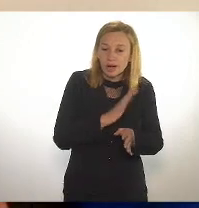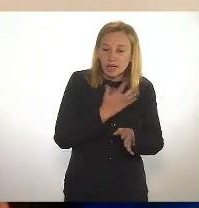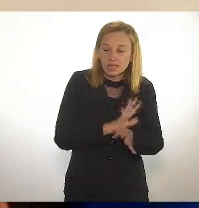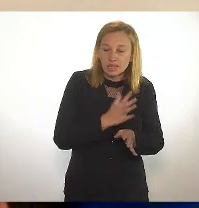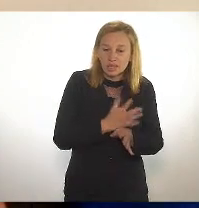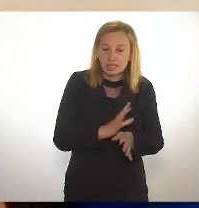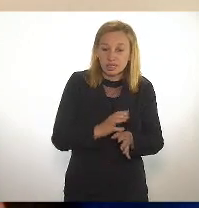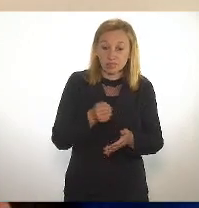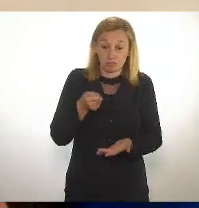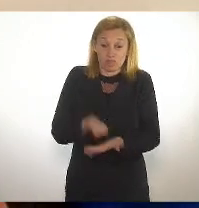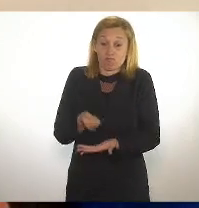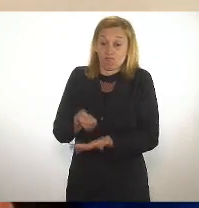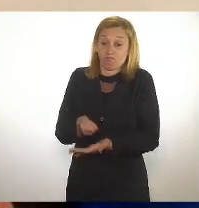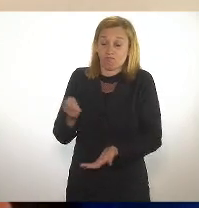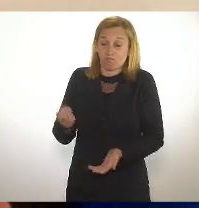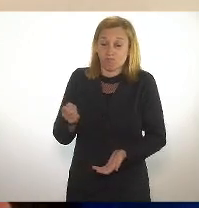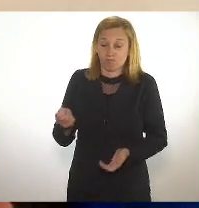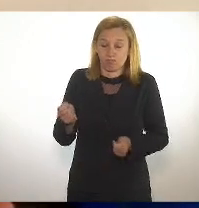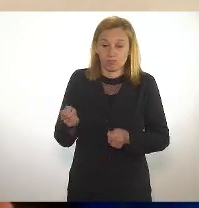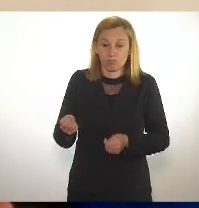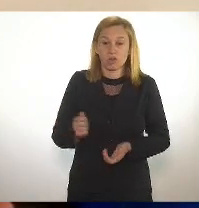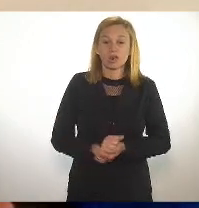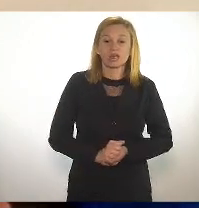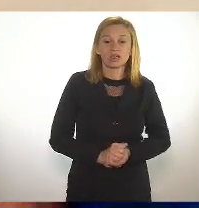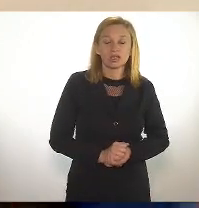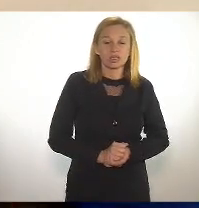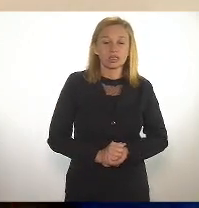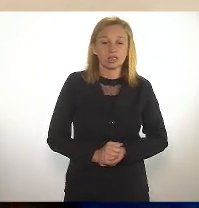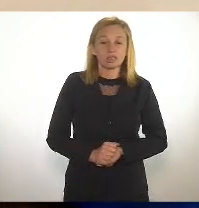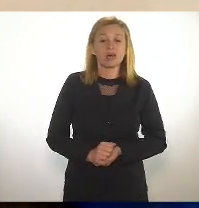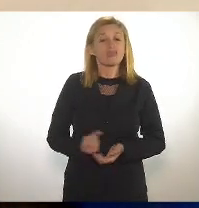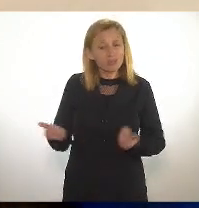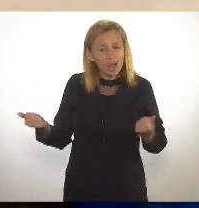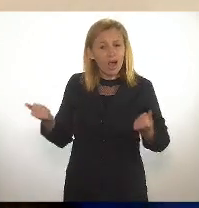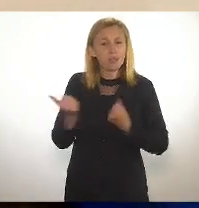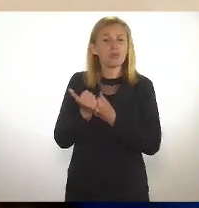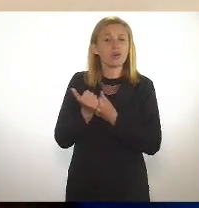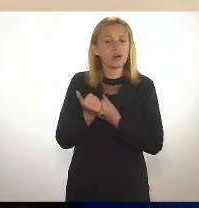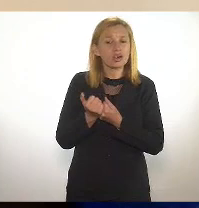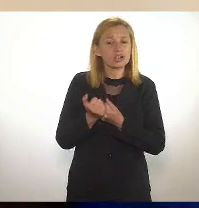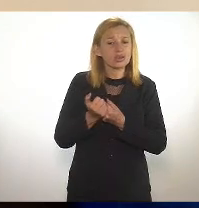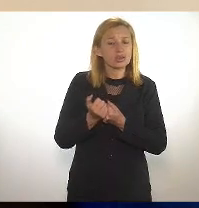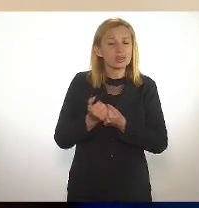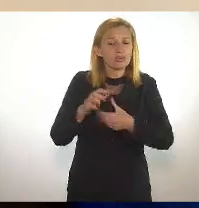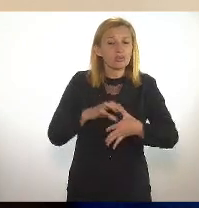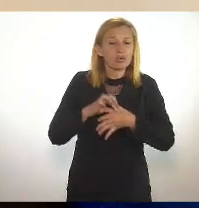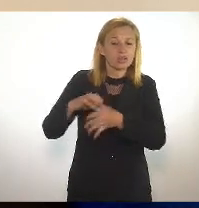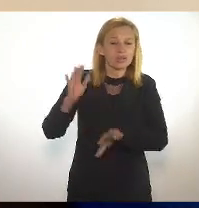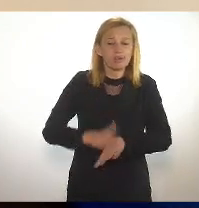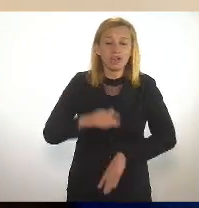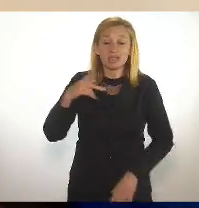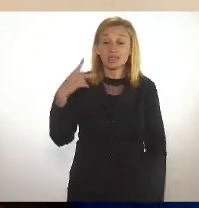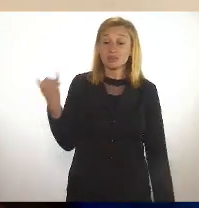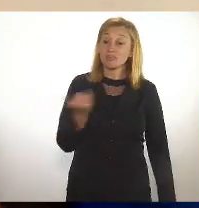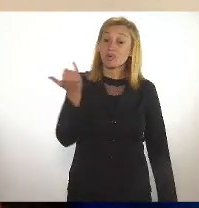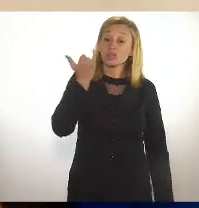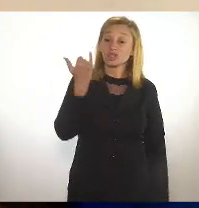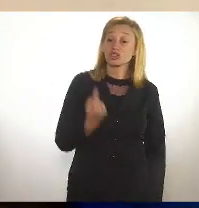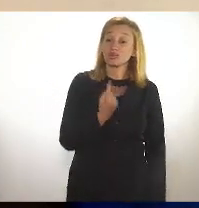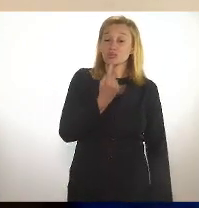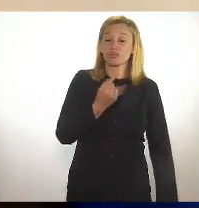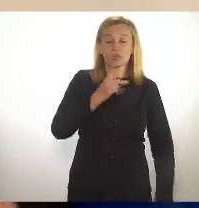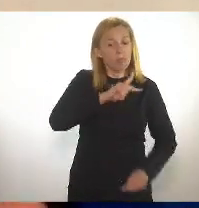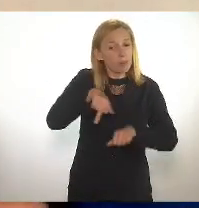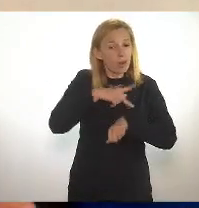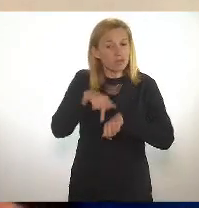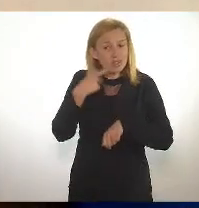discriminação, estavam sendo, de fato, apoiadas pelo líder mais importante de um país. Você percebia